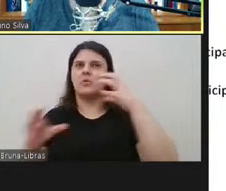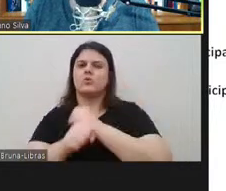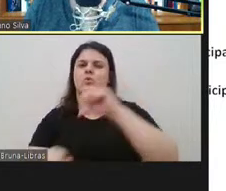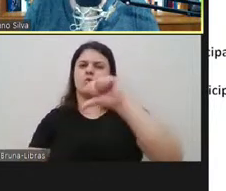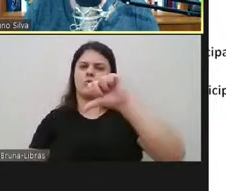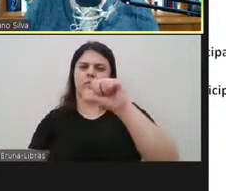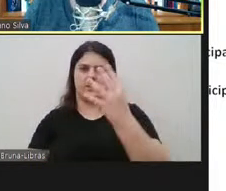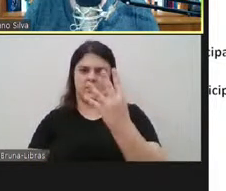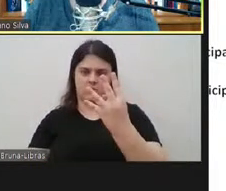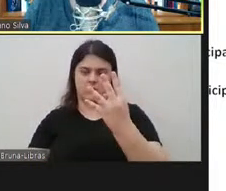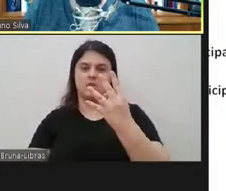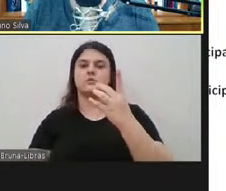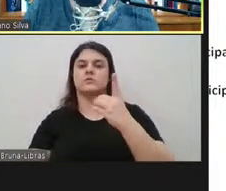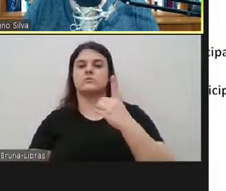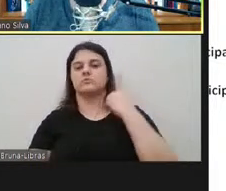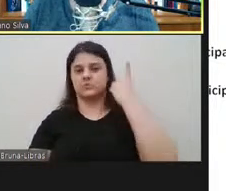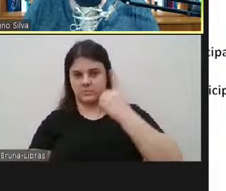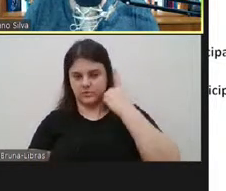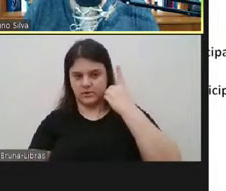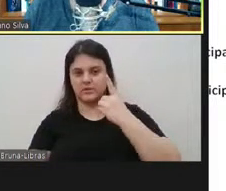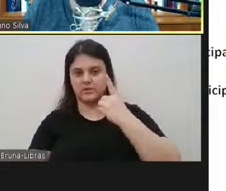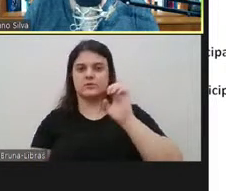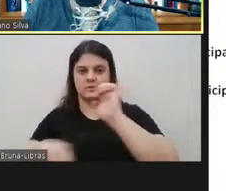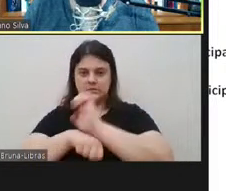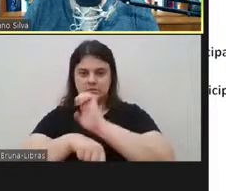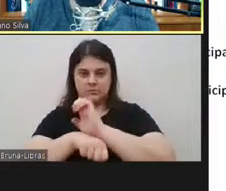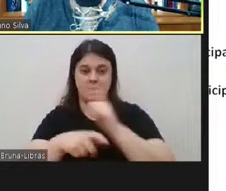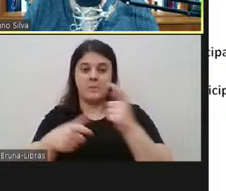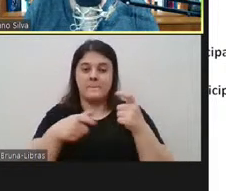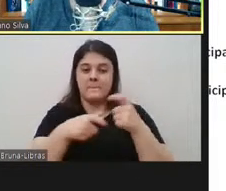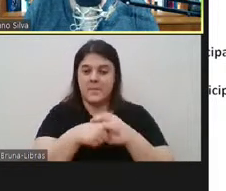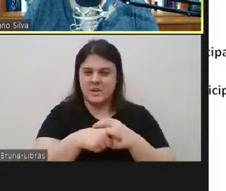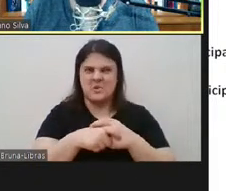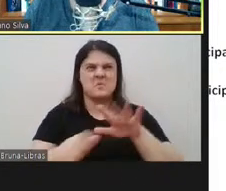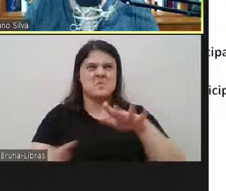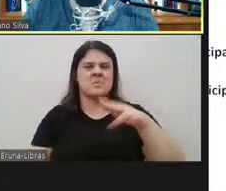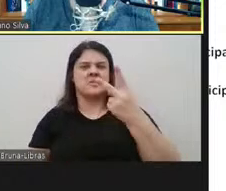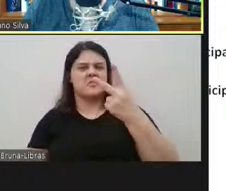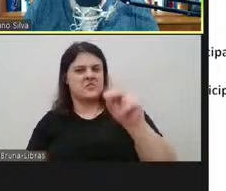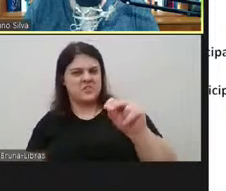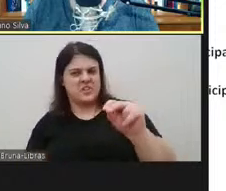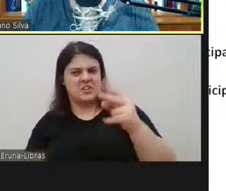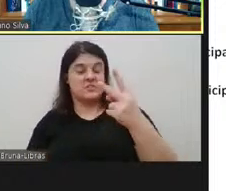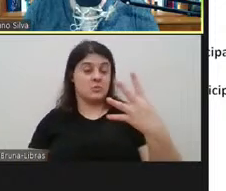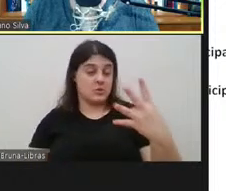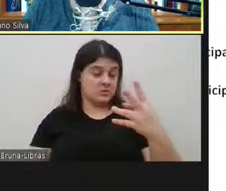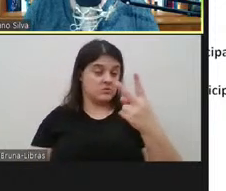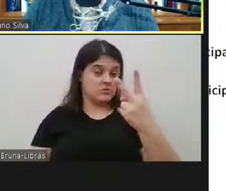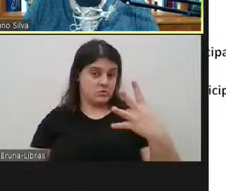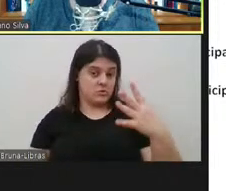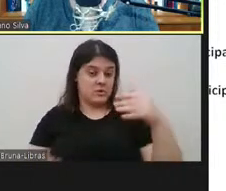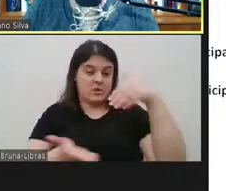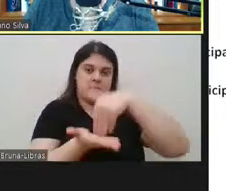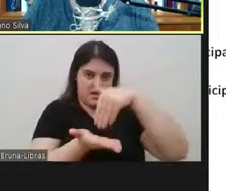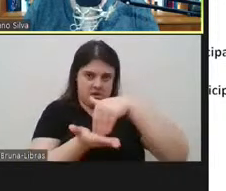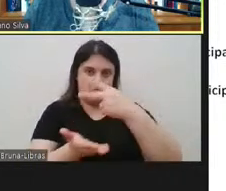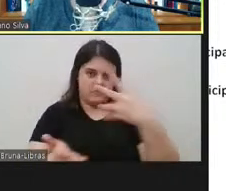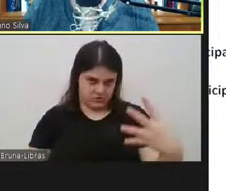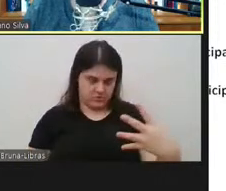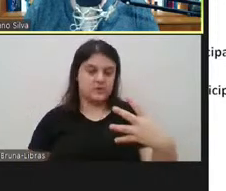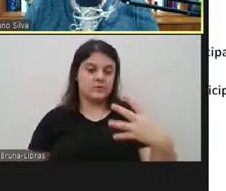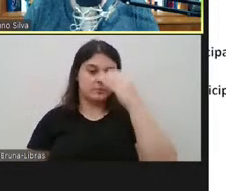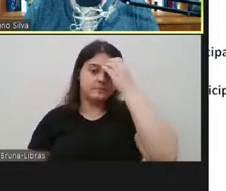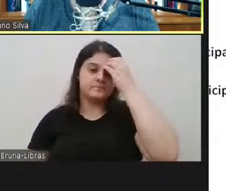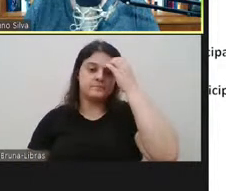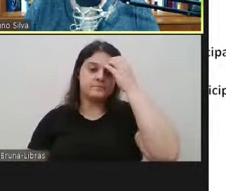94 deputados estaduais é feito e as menores que tem 24 é um mínimo de deputados estaduais